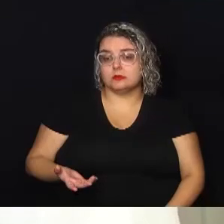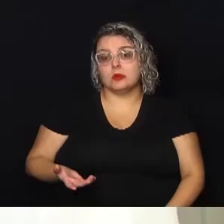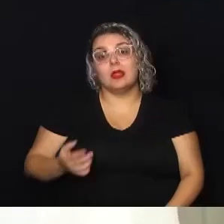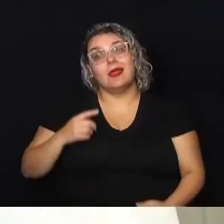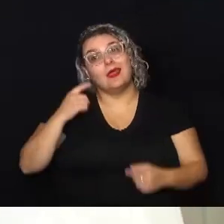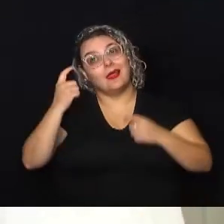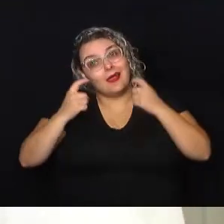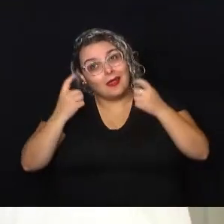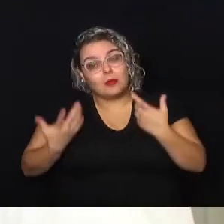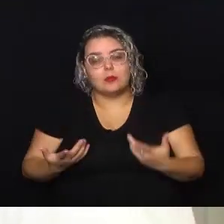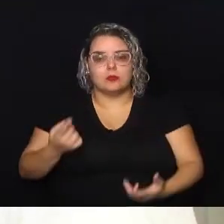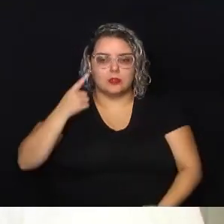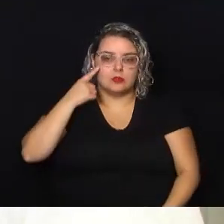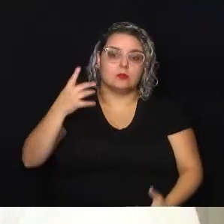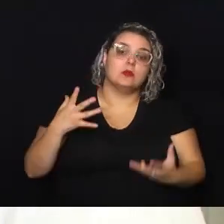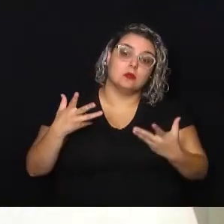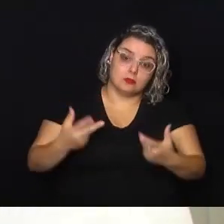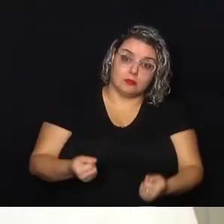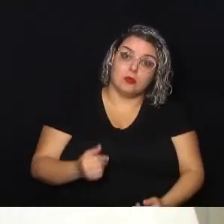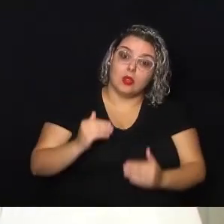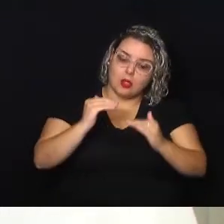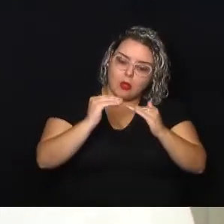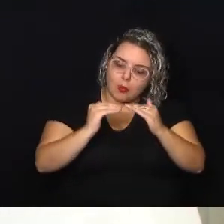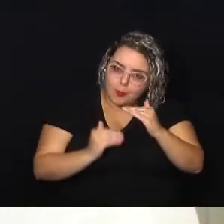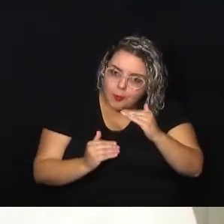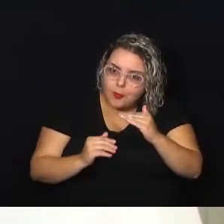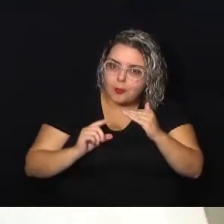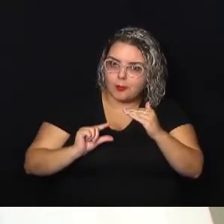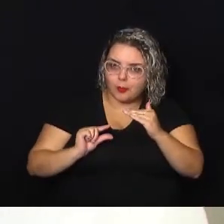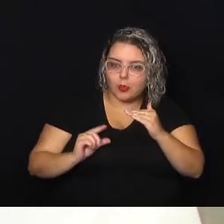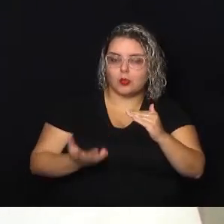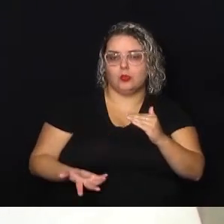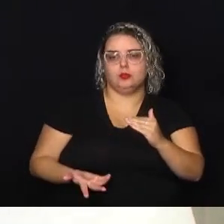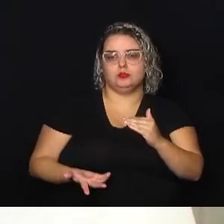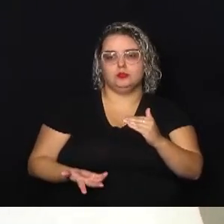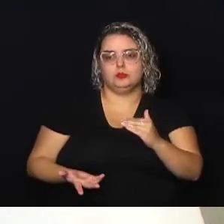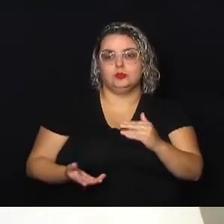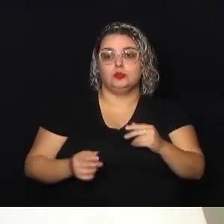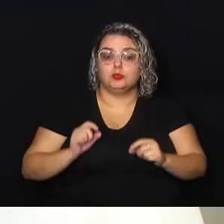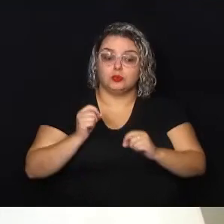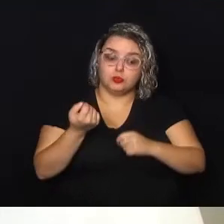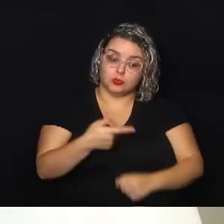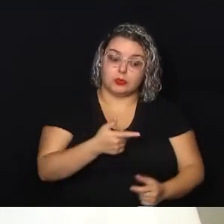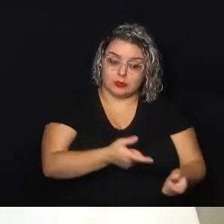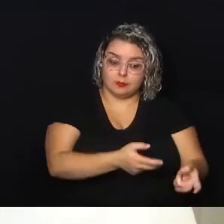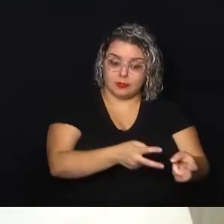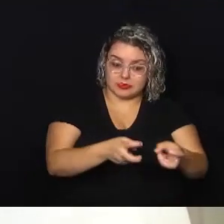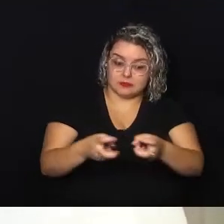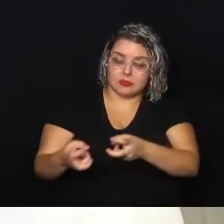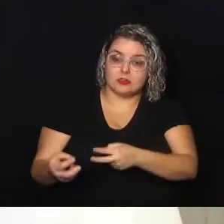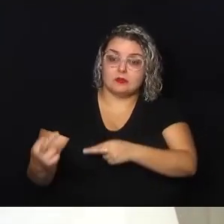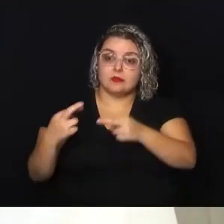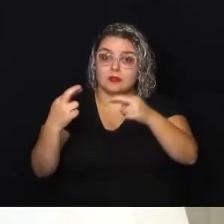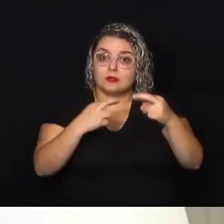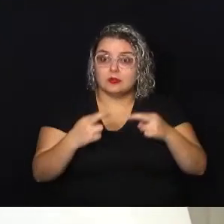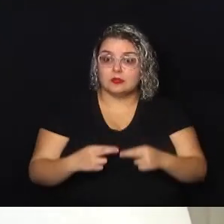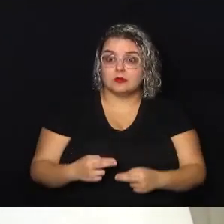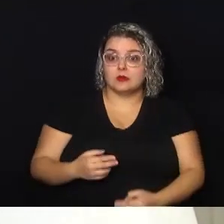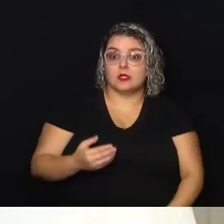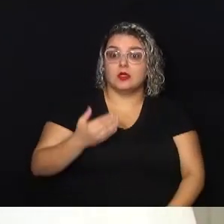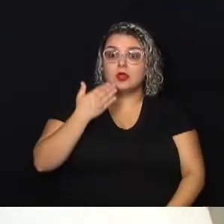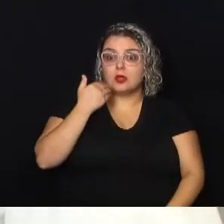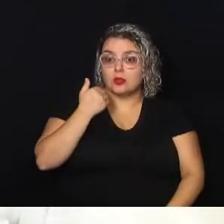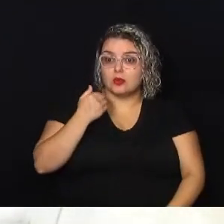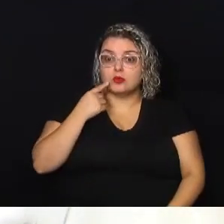então assim é uma parte preocupante mas em modo geral é bem baixo que a gente foi detectado né E também a gente conseguiu